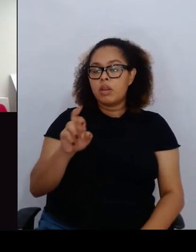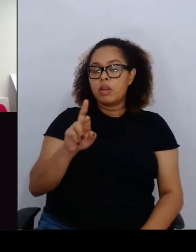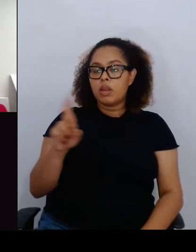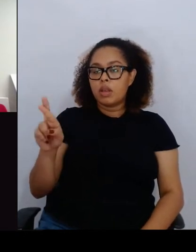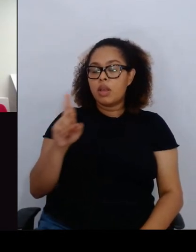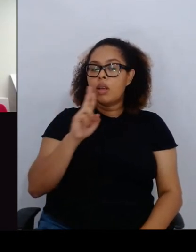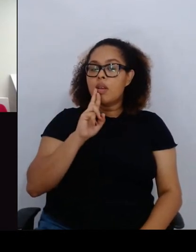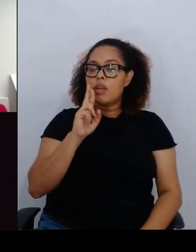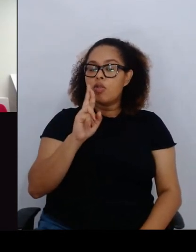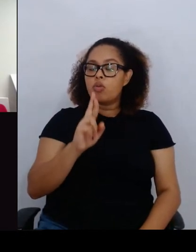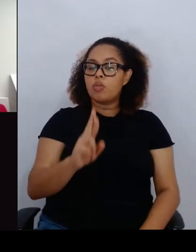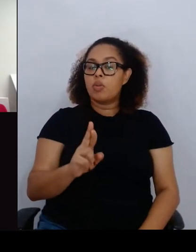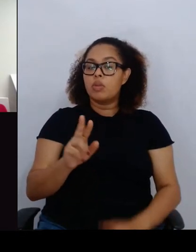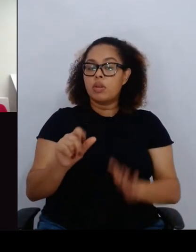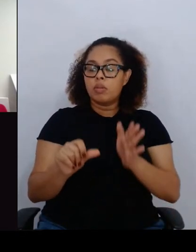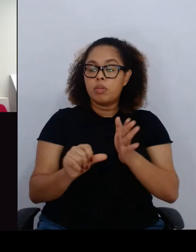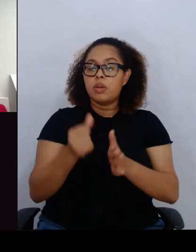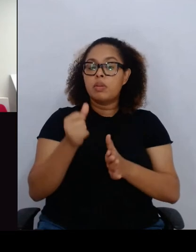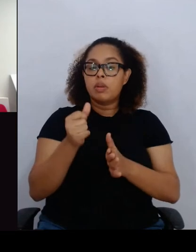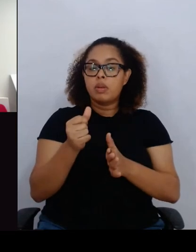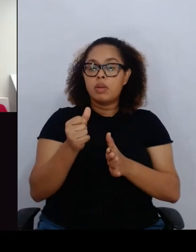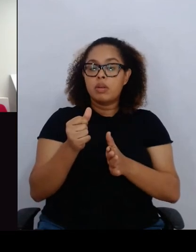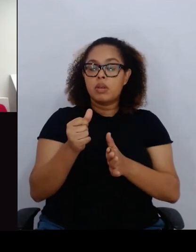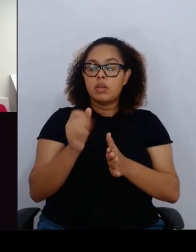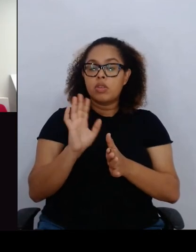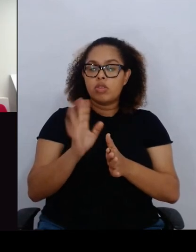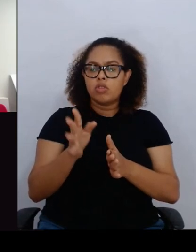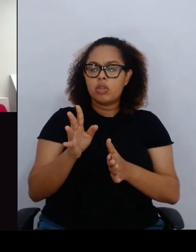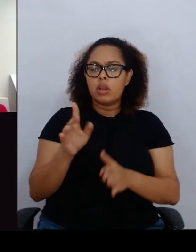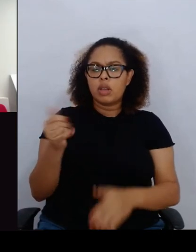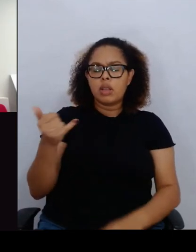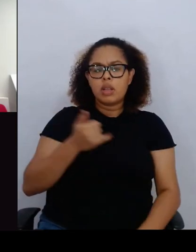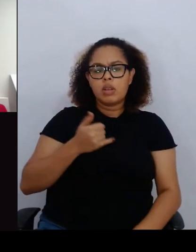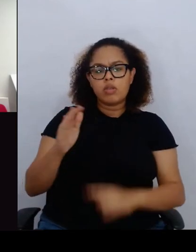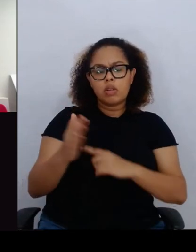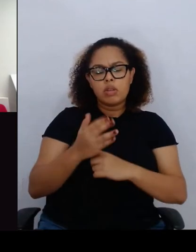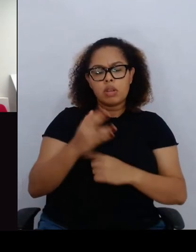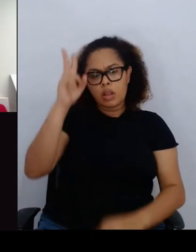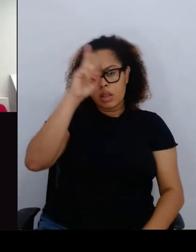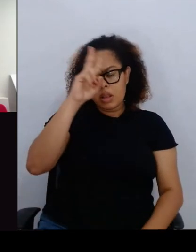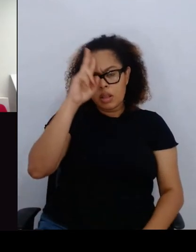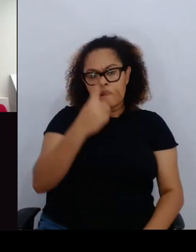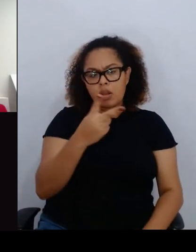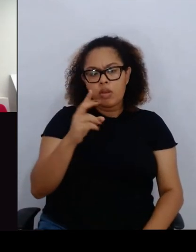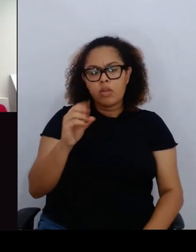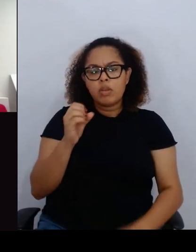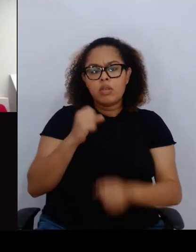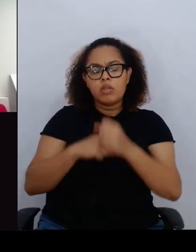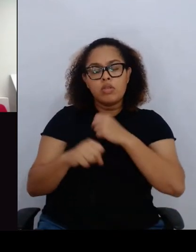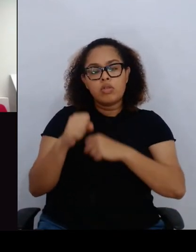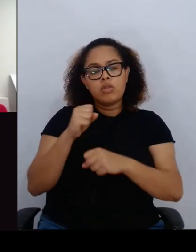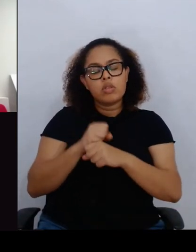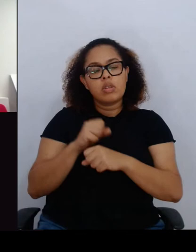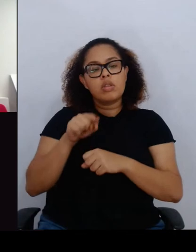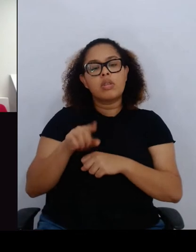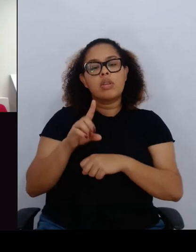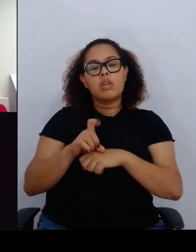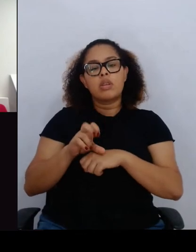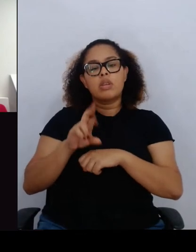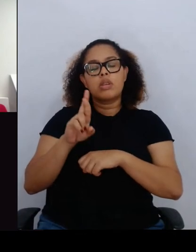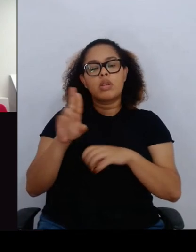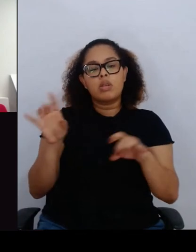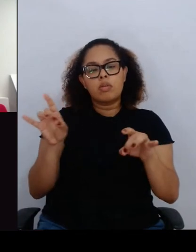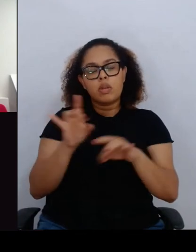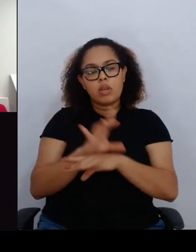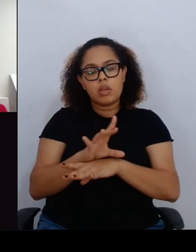ela lembra que faz 20 anos né que você terminou o seu doutorado sobre Francis Bacon